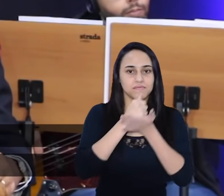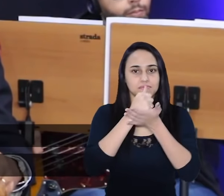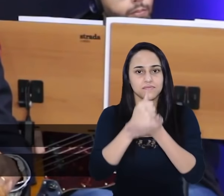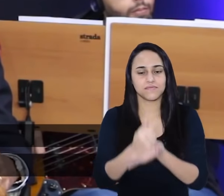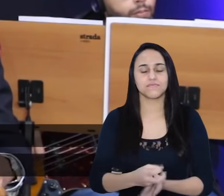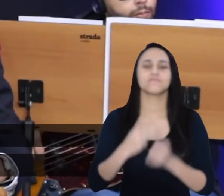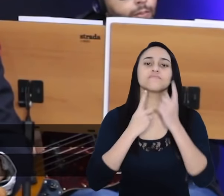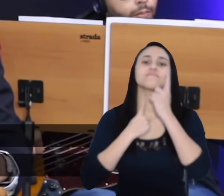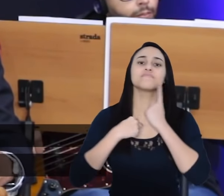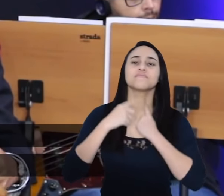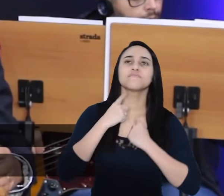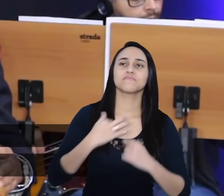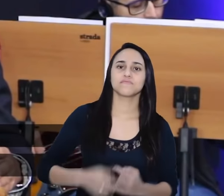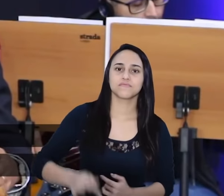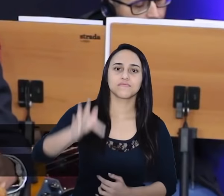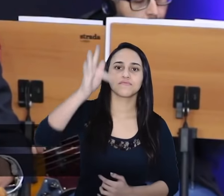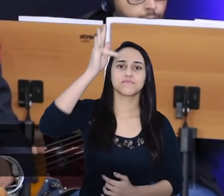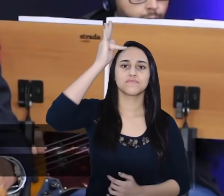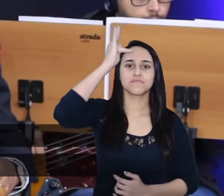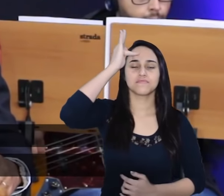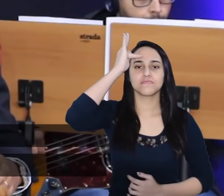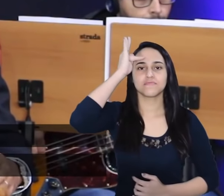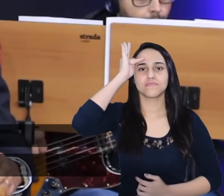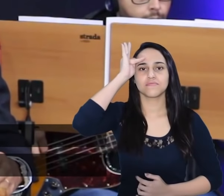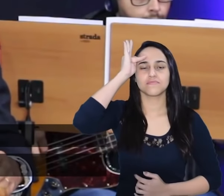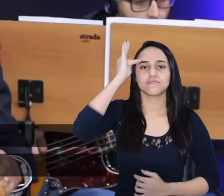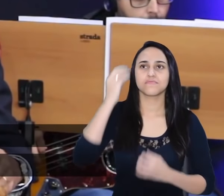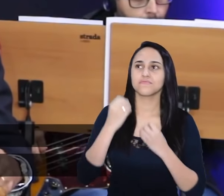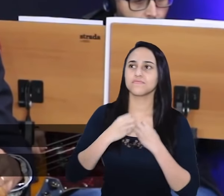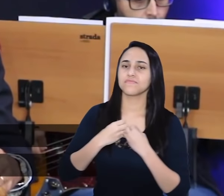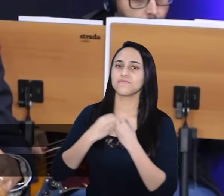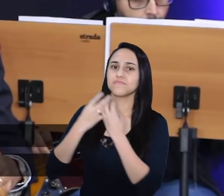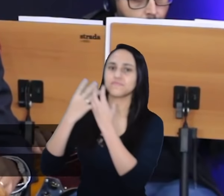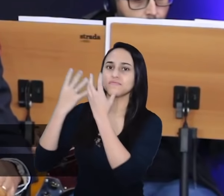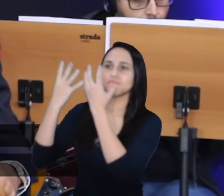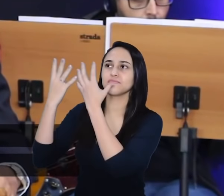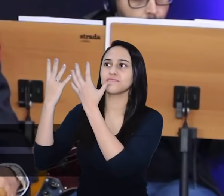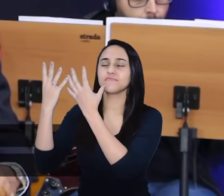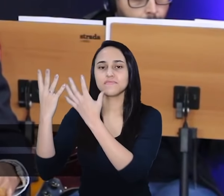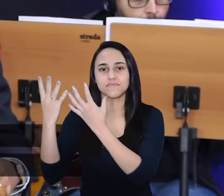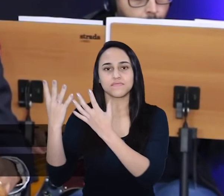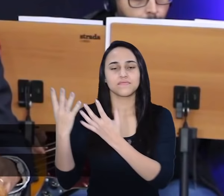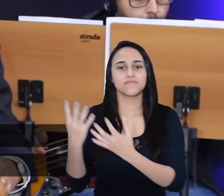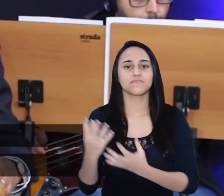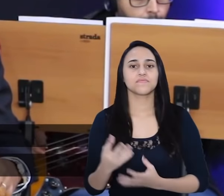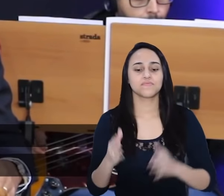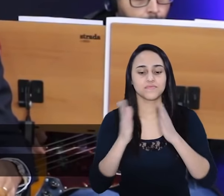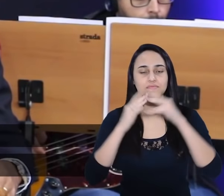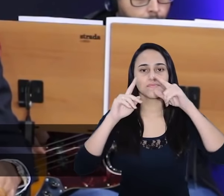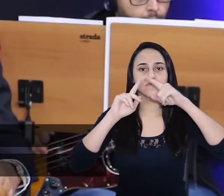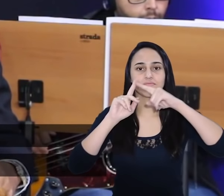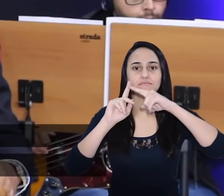e vontade, da fé e devoção. da